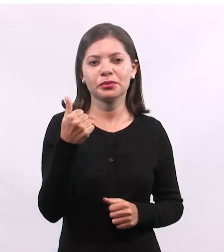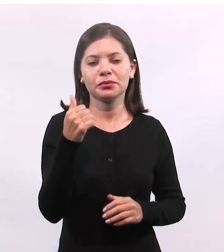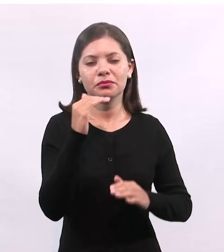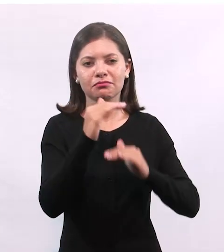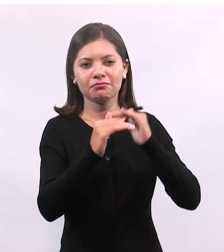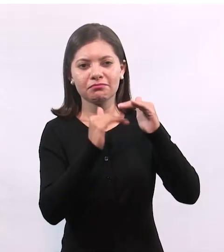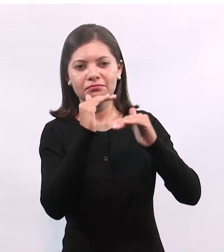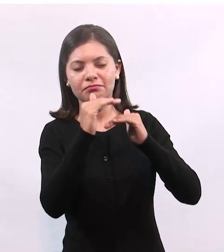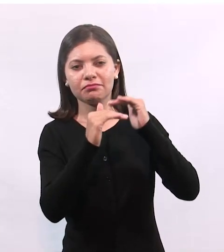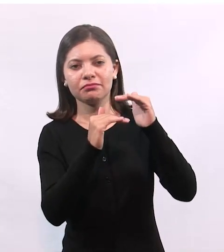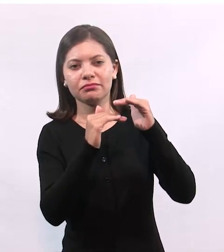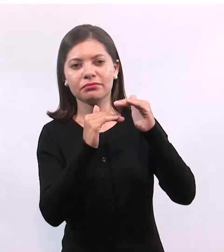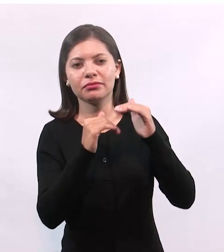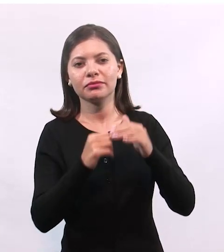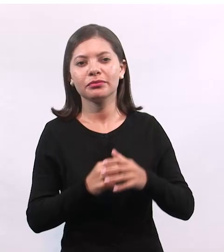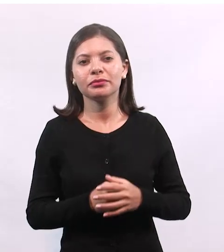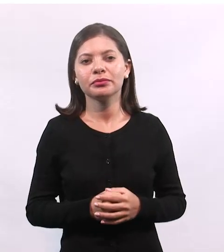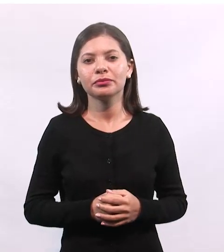desempenho